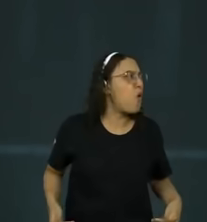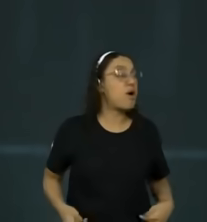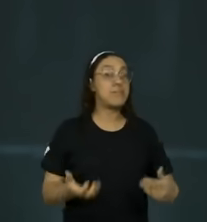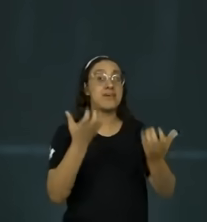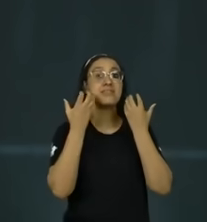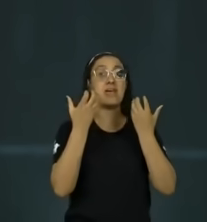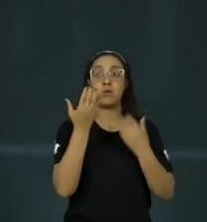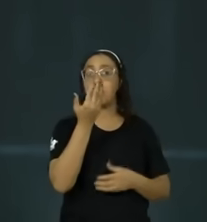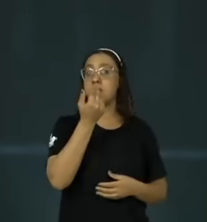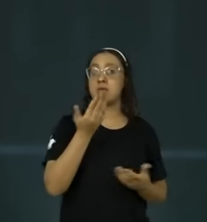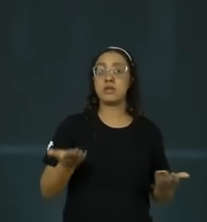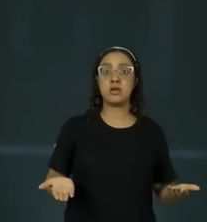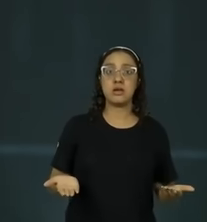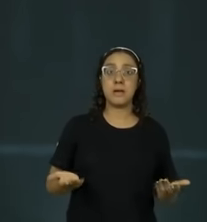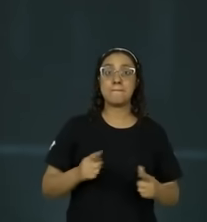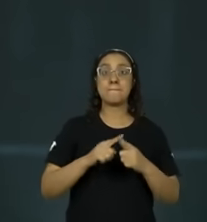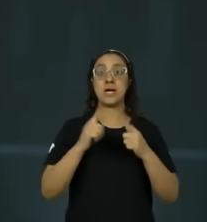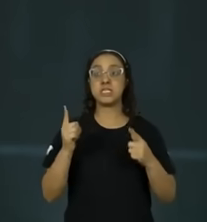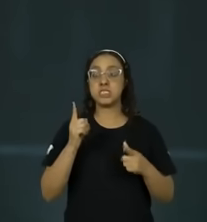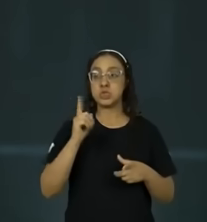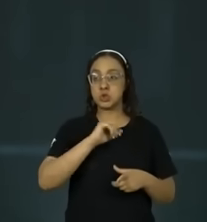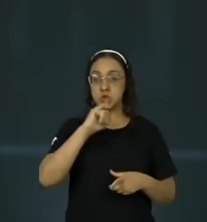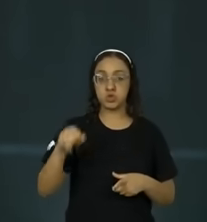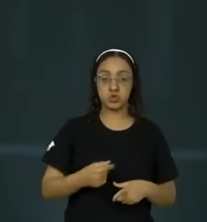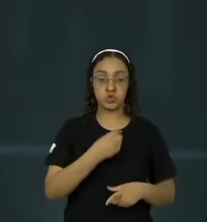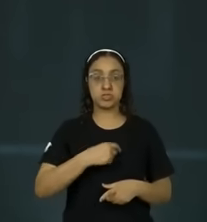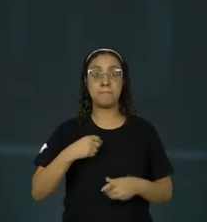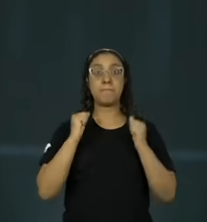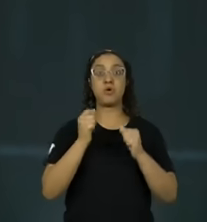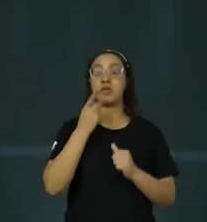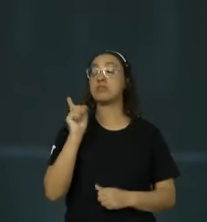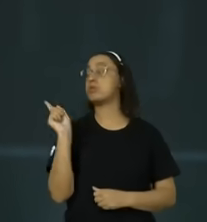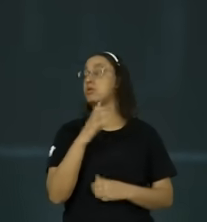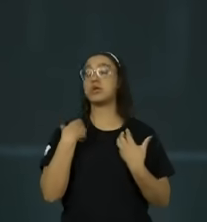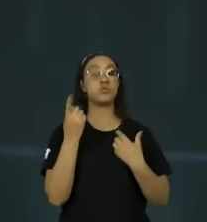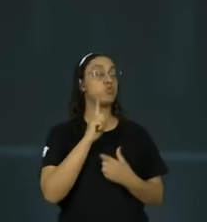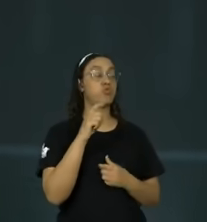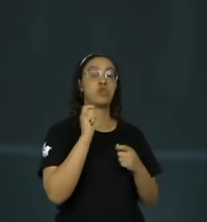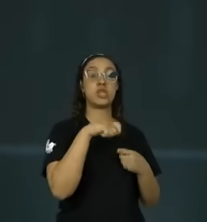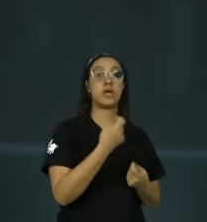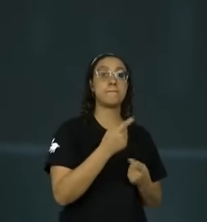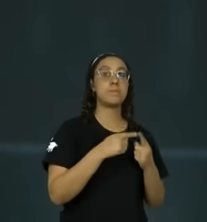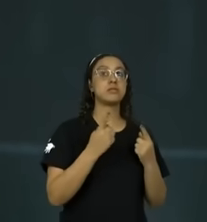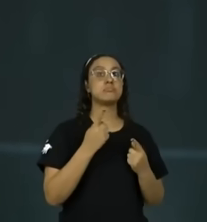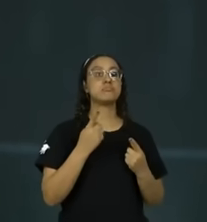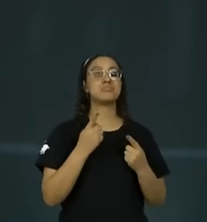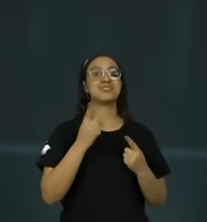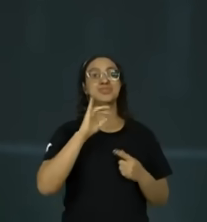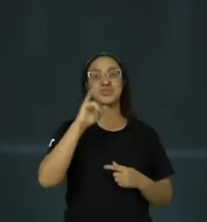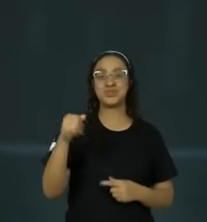Esse texto de Gênesis 25, de 45, está no meu coração há alguns dias. Ele tem corroído a minha